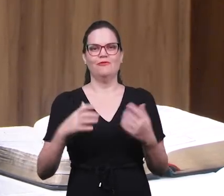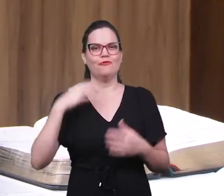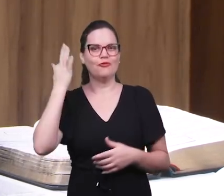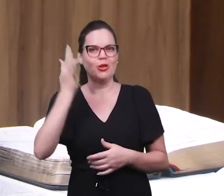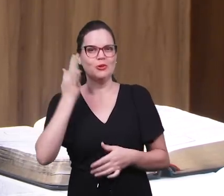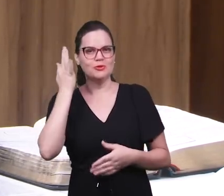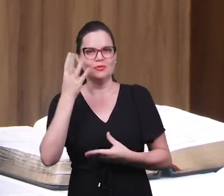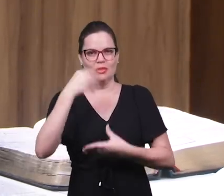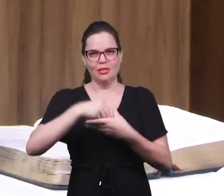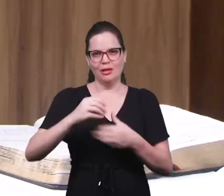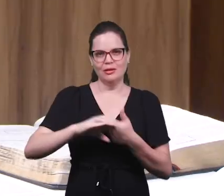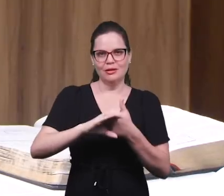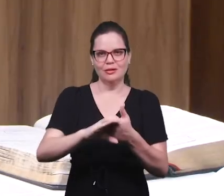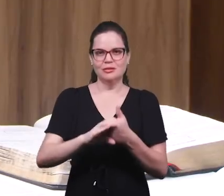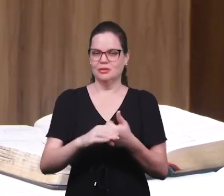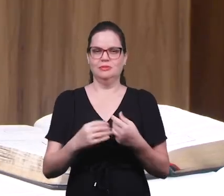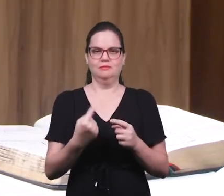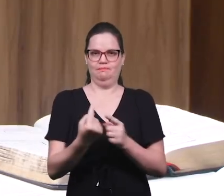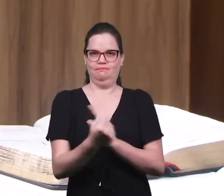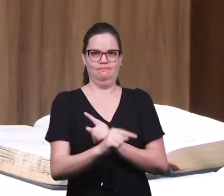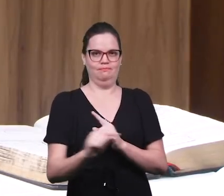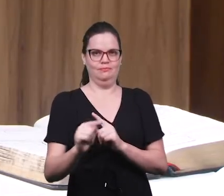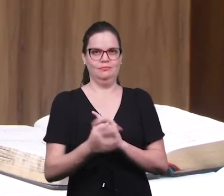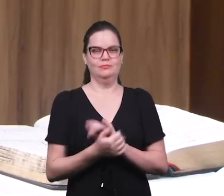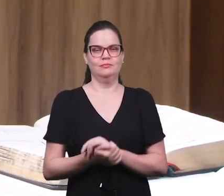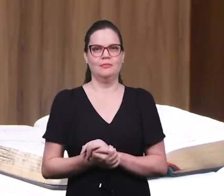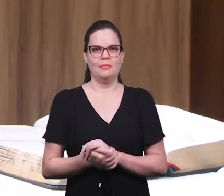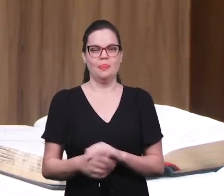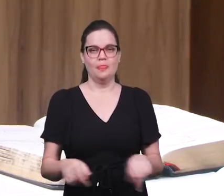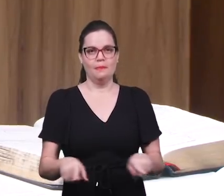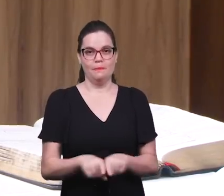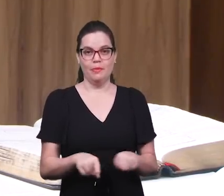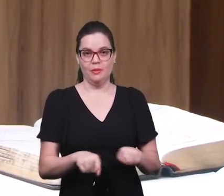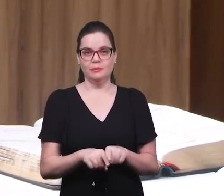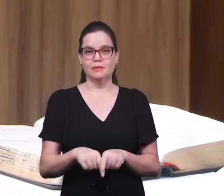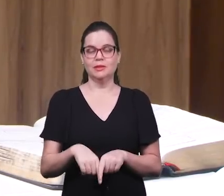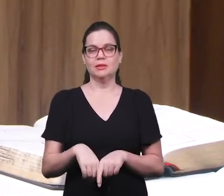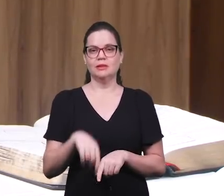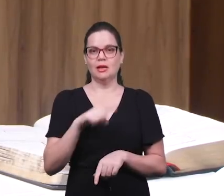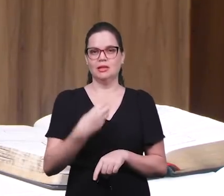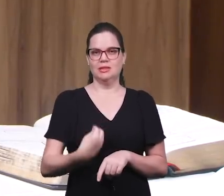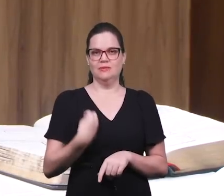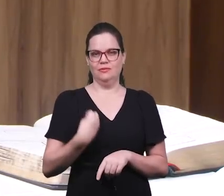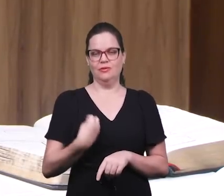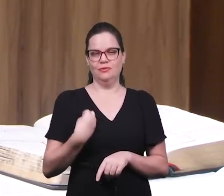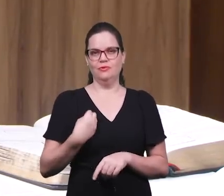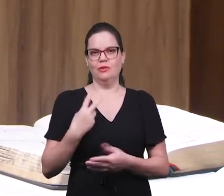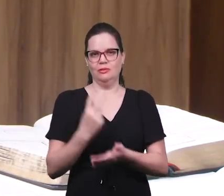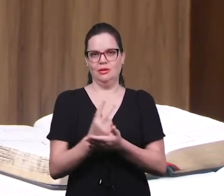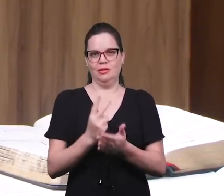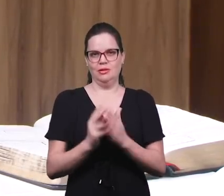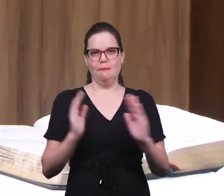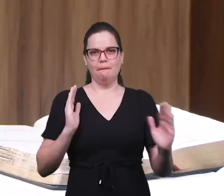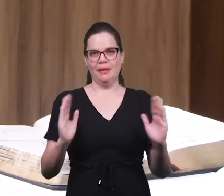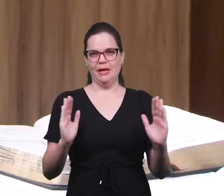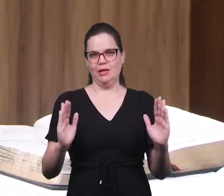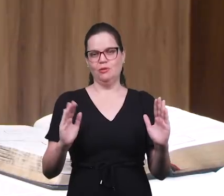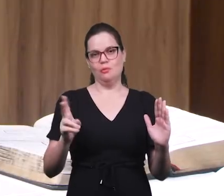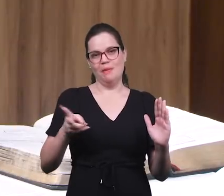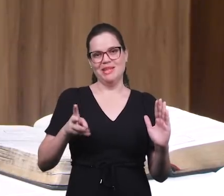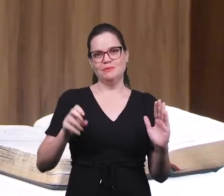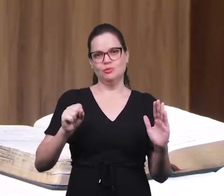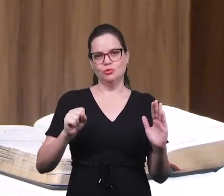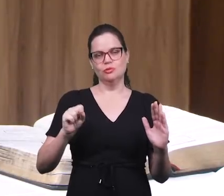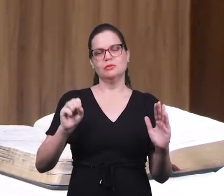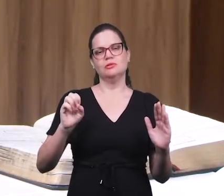época que Tertuliano viveu também nessa época de Sétimo Severo. Agora o que nós podemos observar, tem